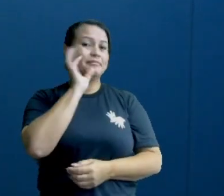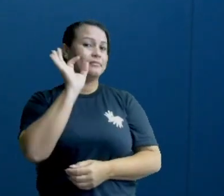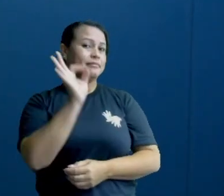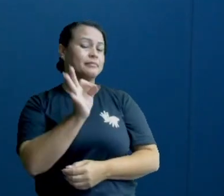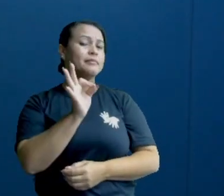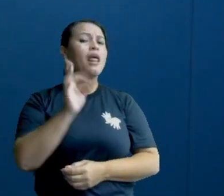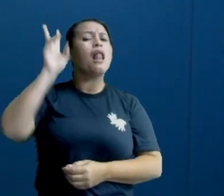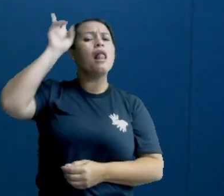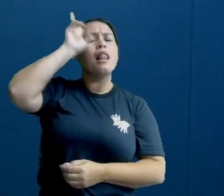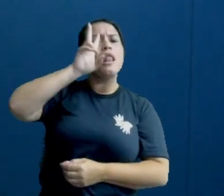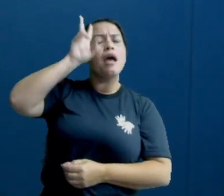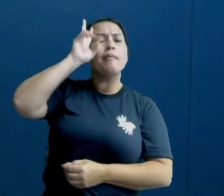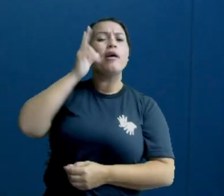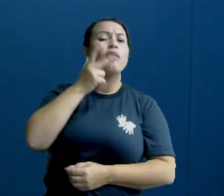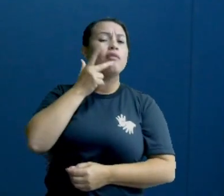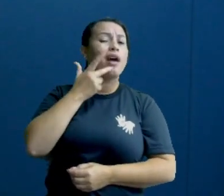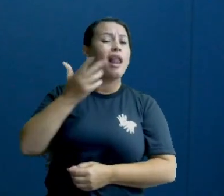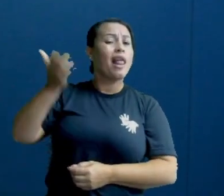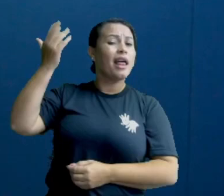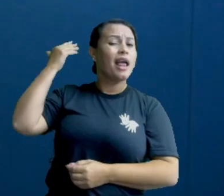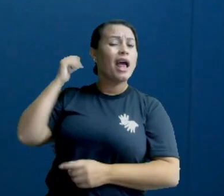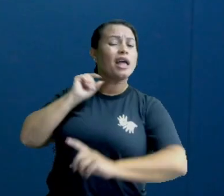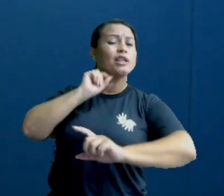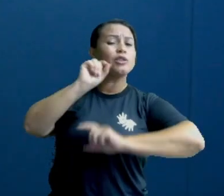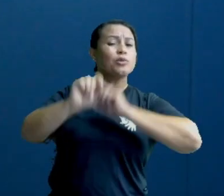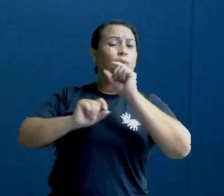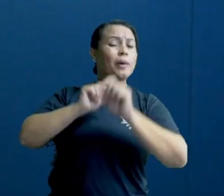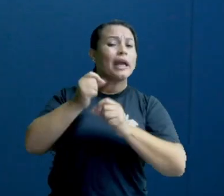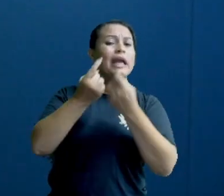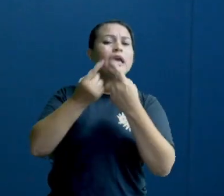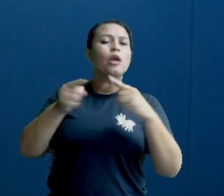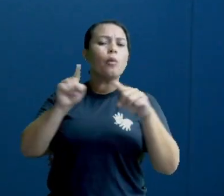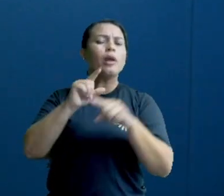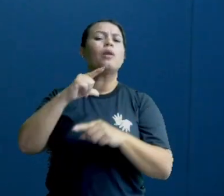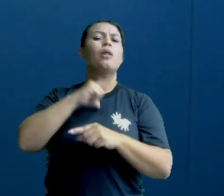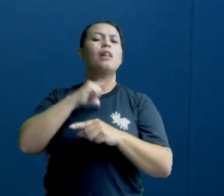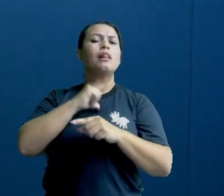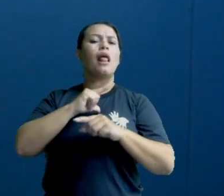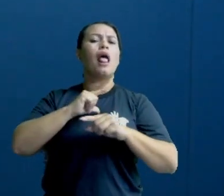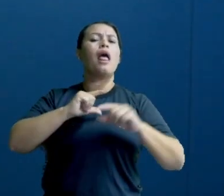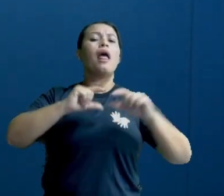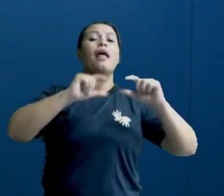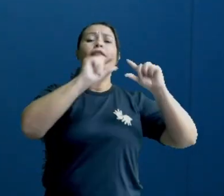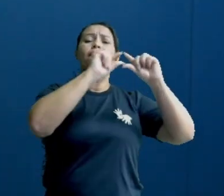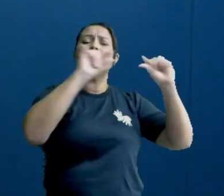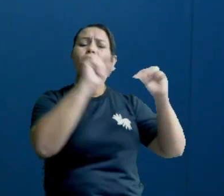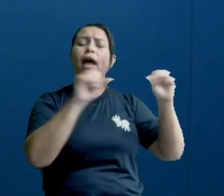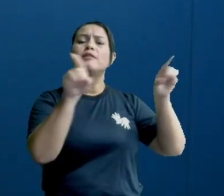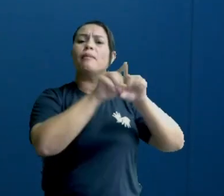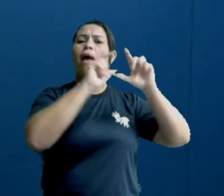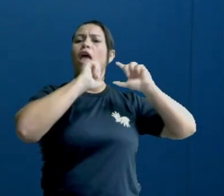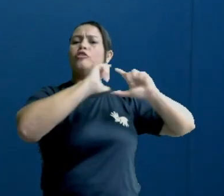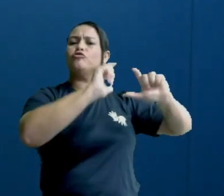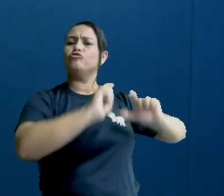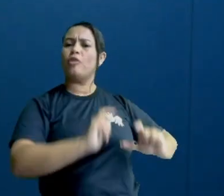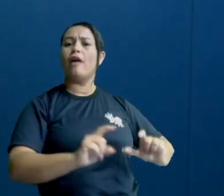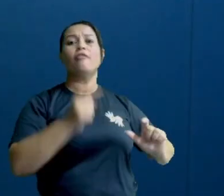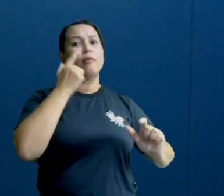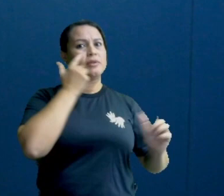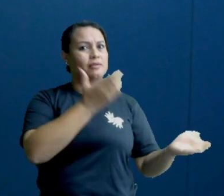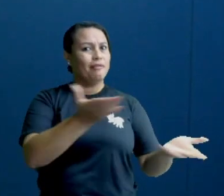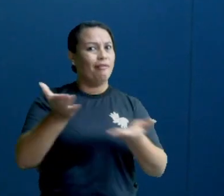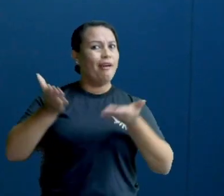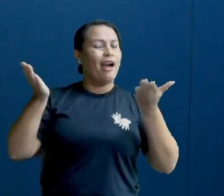Antão. Lembra que eu falei que um hino, ele é composto de versos e estrofes? Então é isso que a gente vai ver